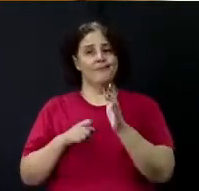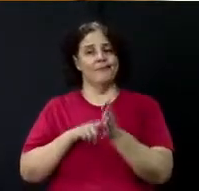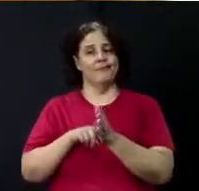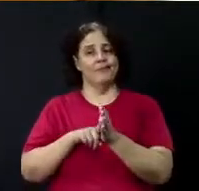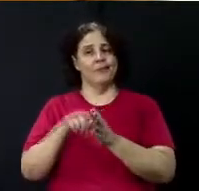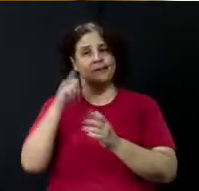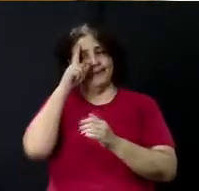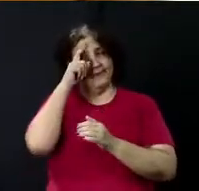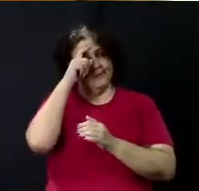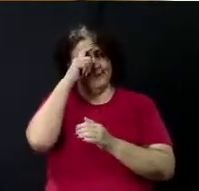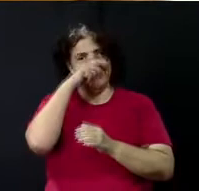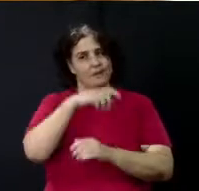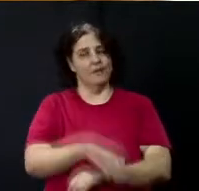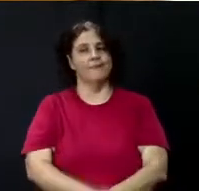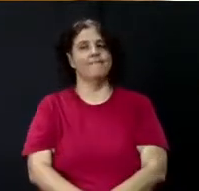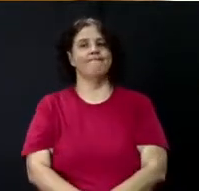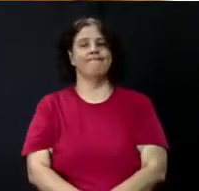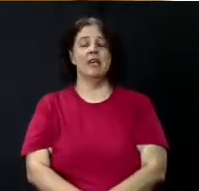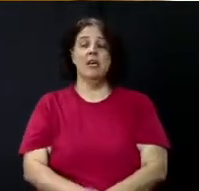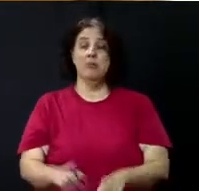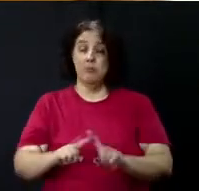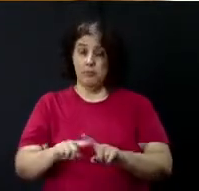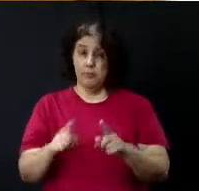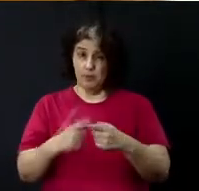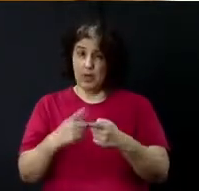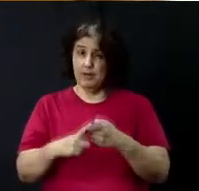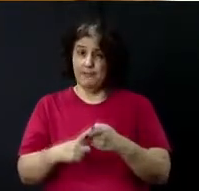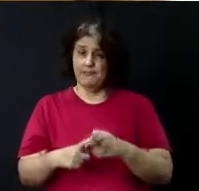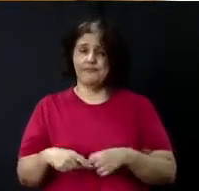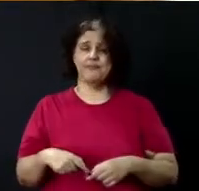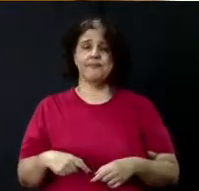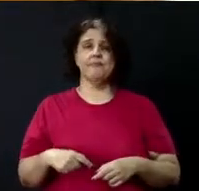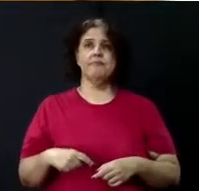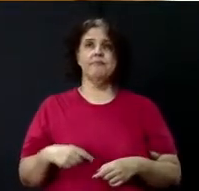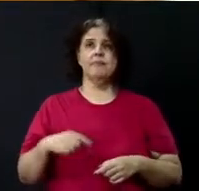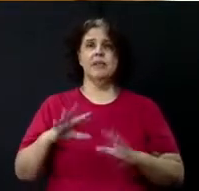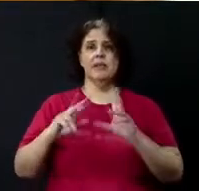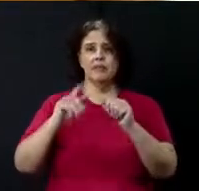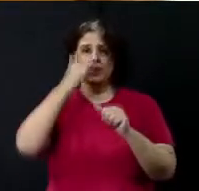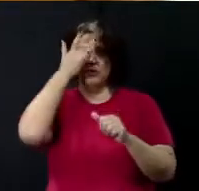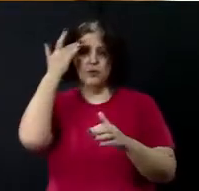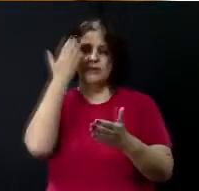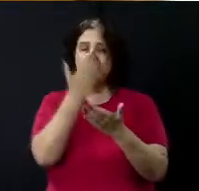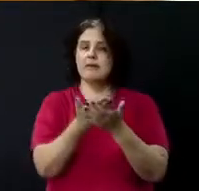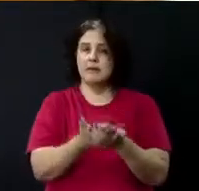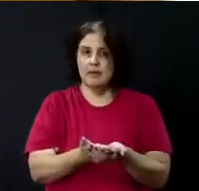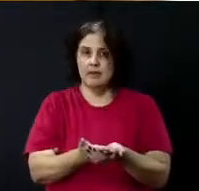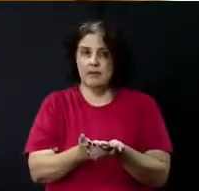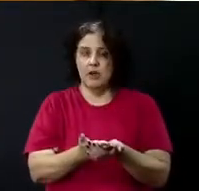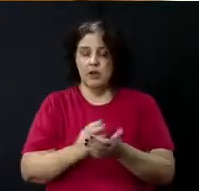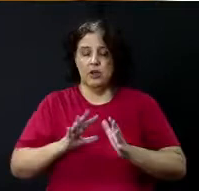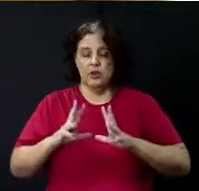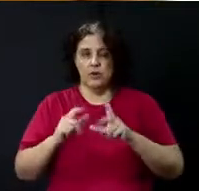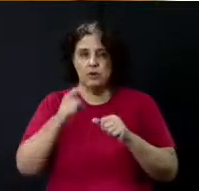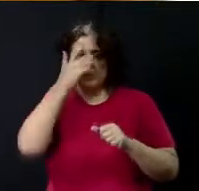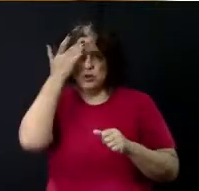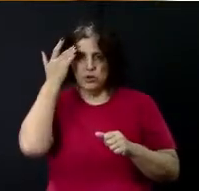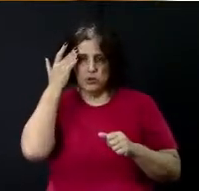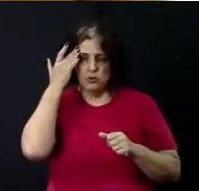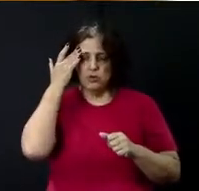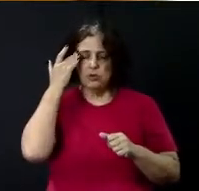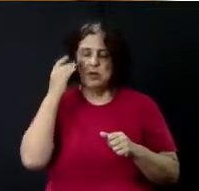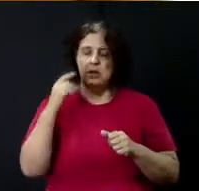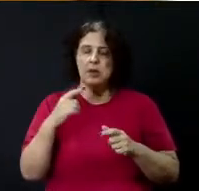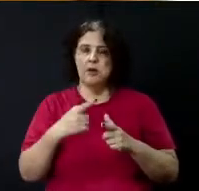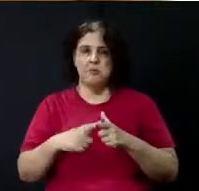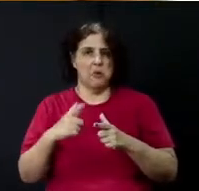crença na época. A crença na época é que toda pessoa deficiente, com alguma anomalia,